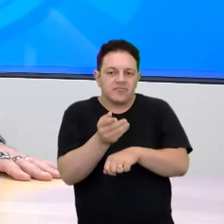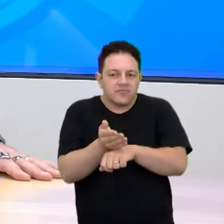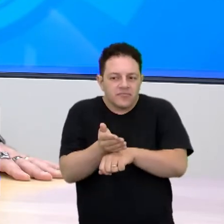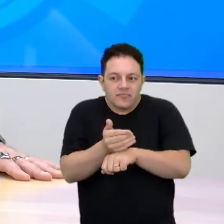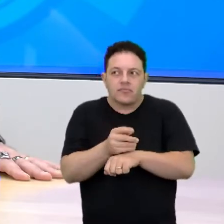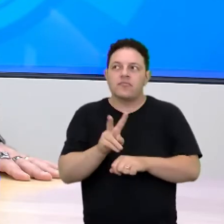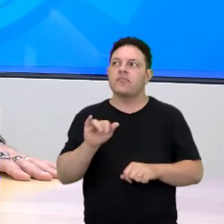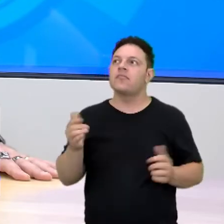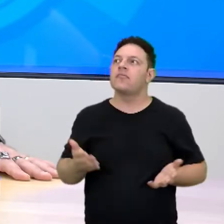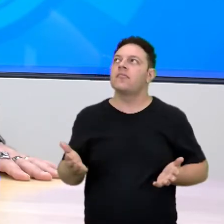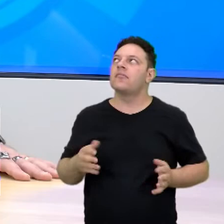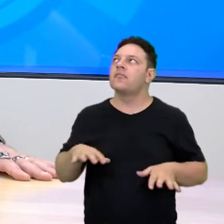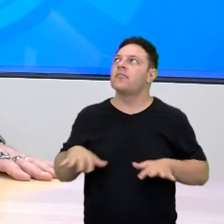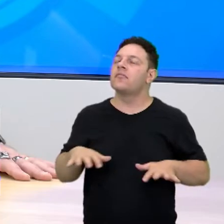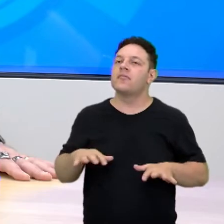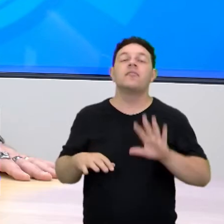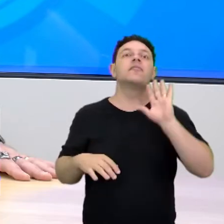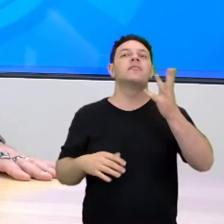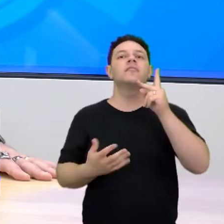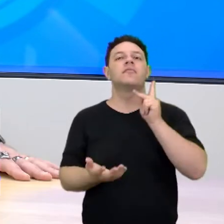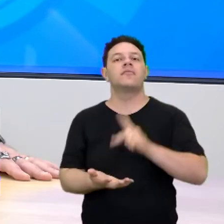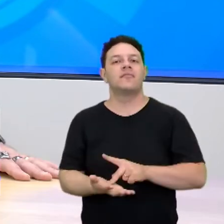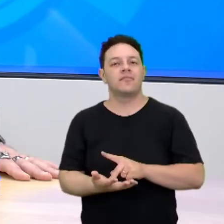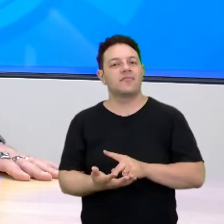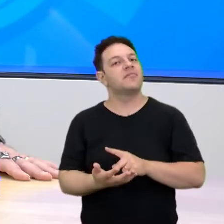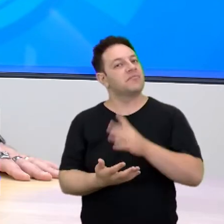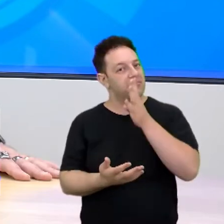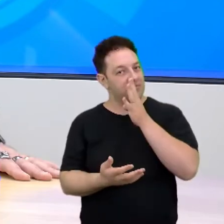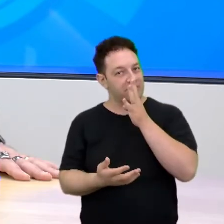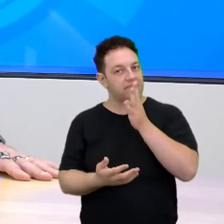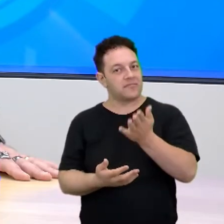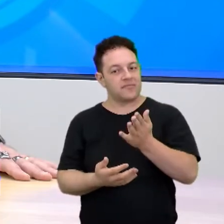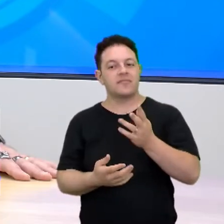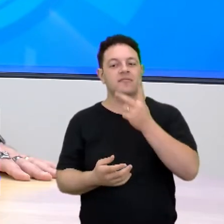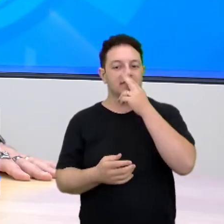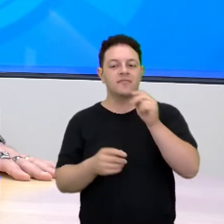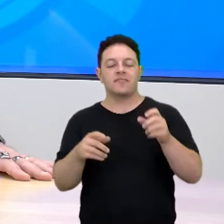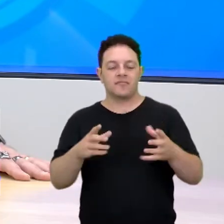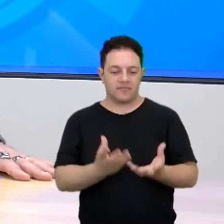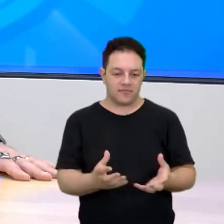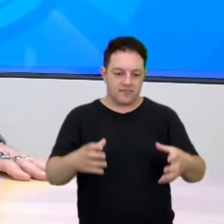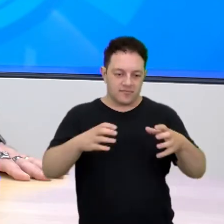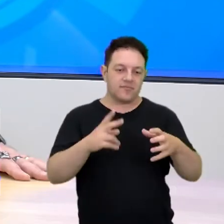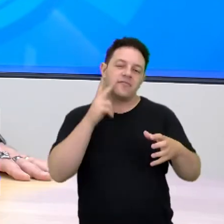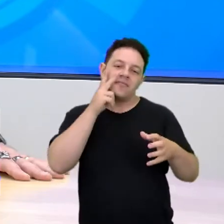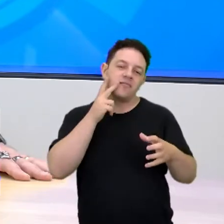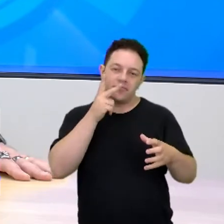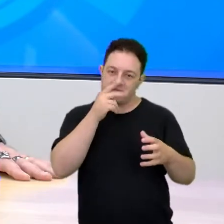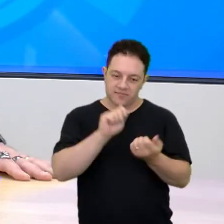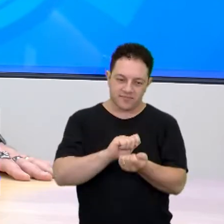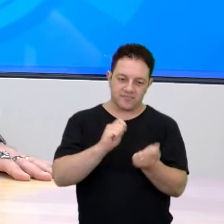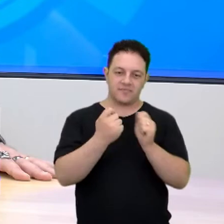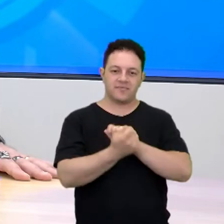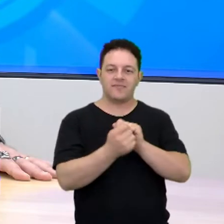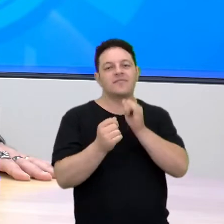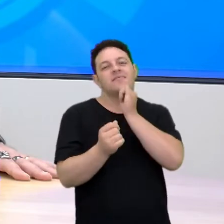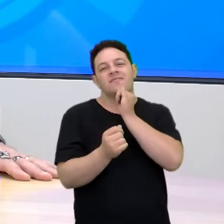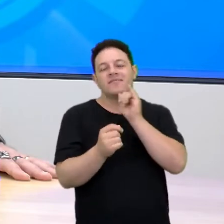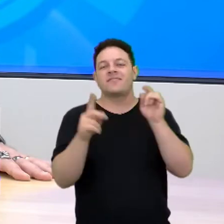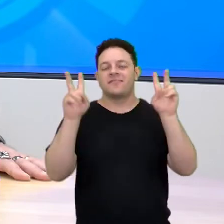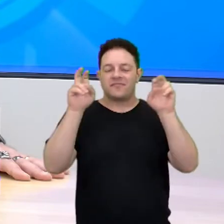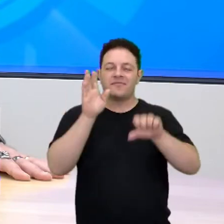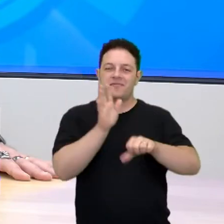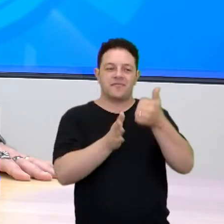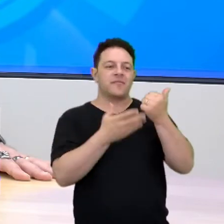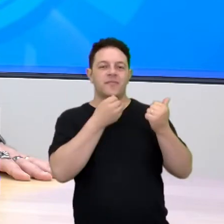da questão do tremor de terra, nessa relação, né, com um jarro de vinho adaptado aí, se transformando aí no primeiro